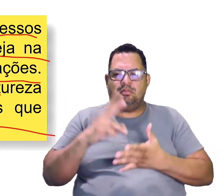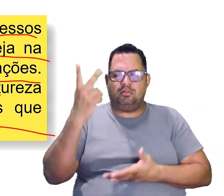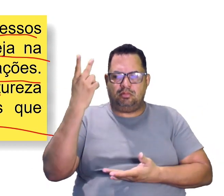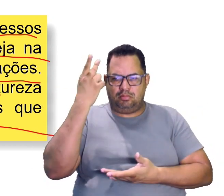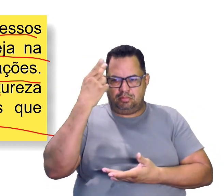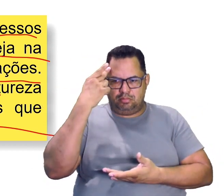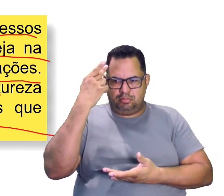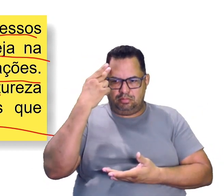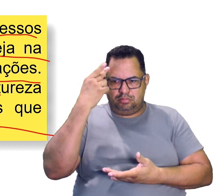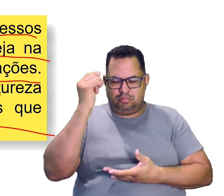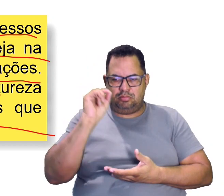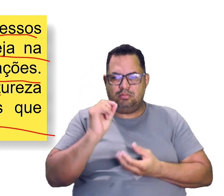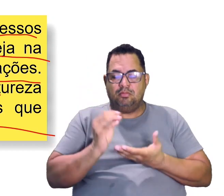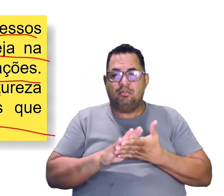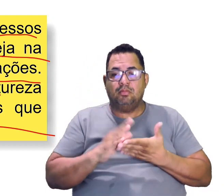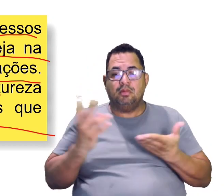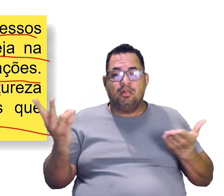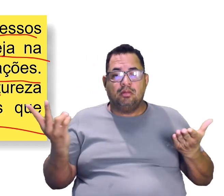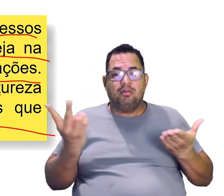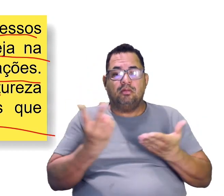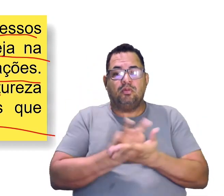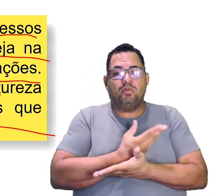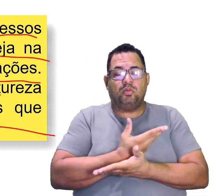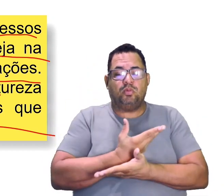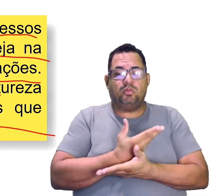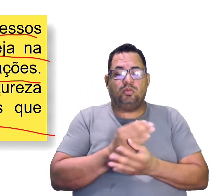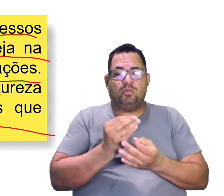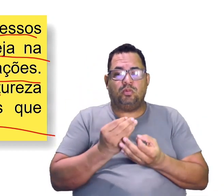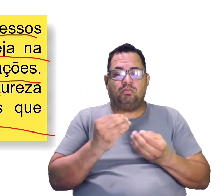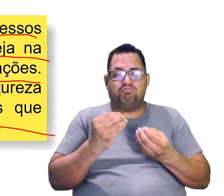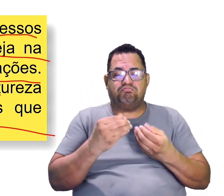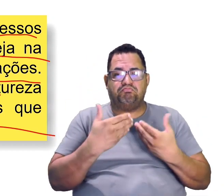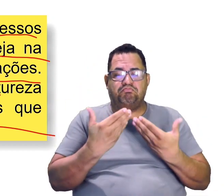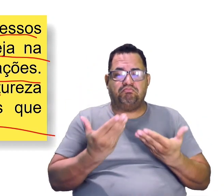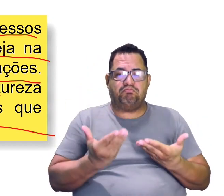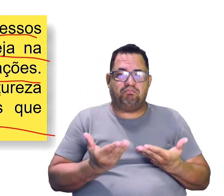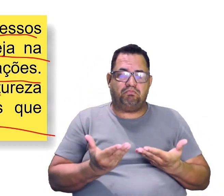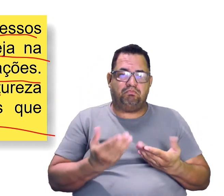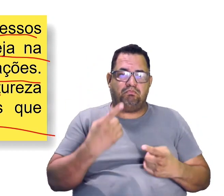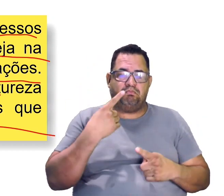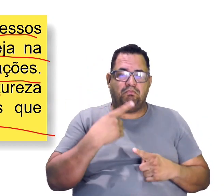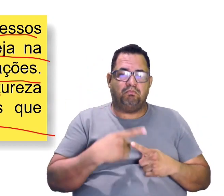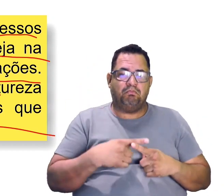naturalmente. E isso só pode ser, digamos assim,